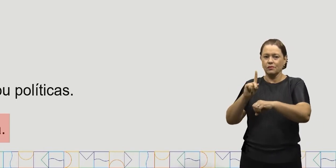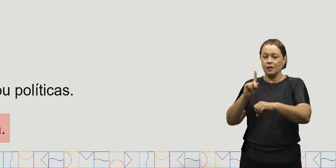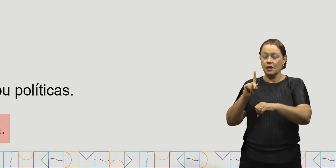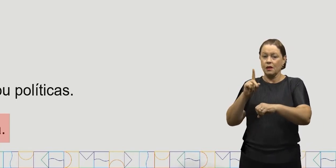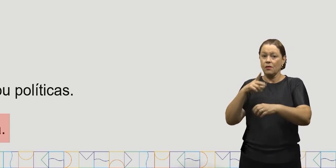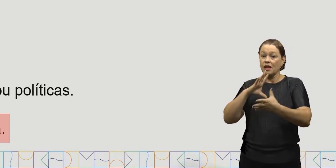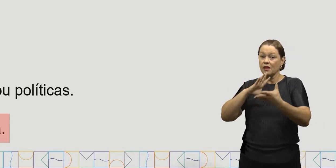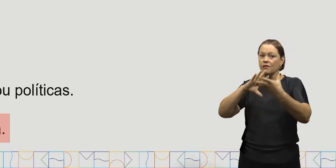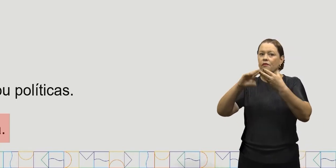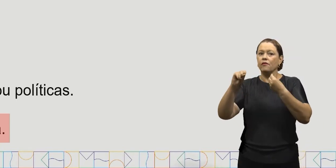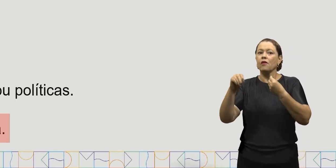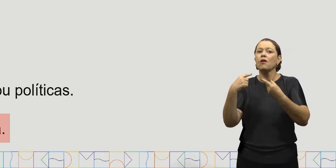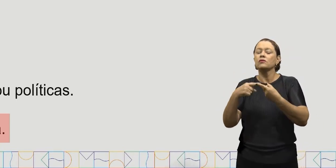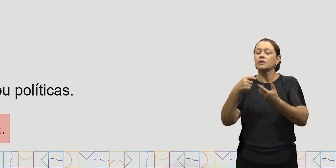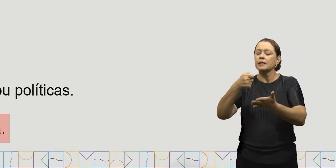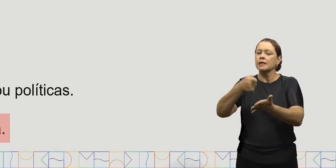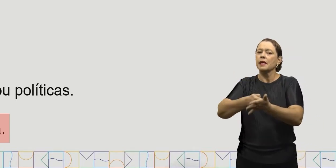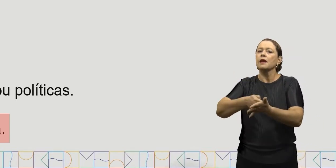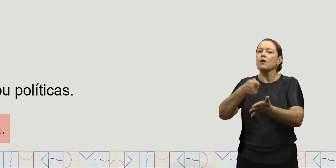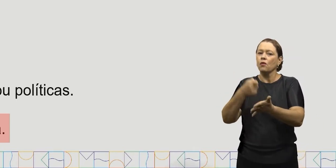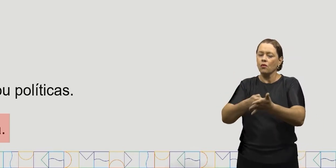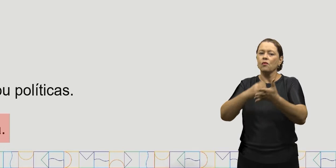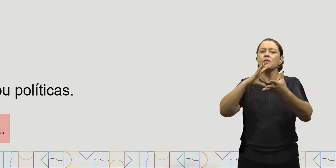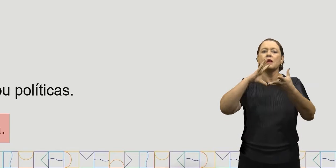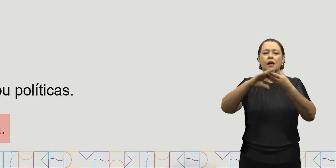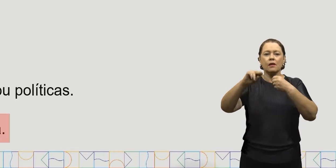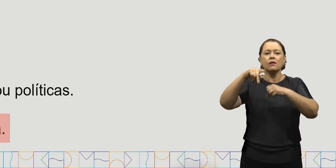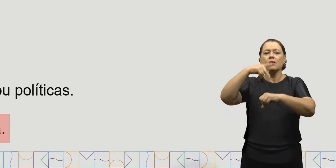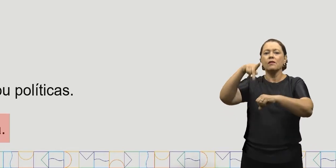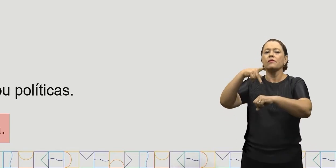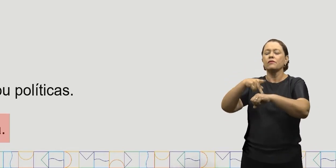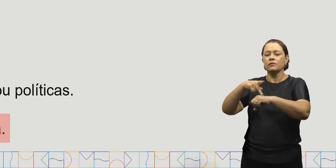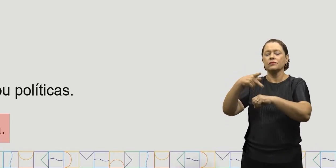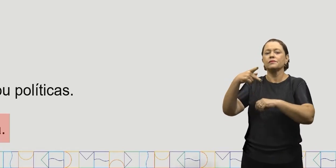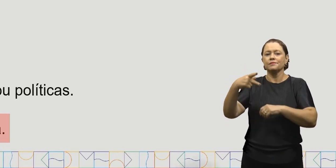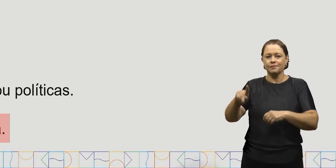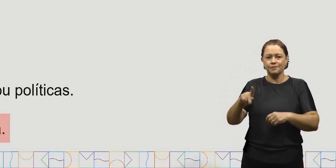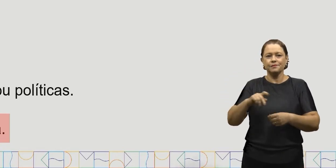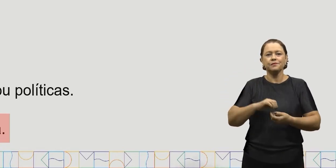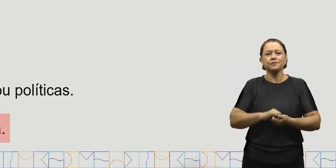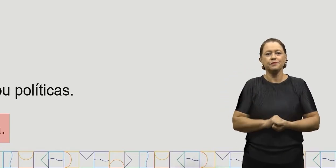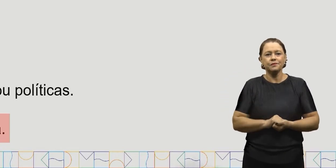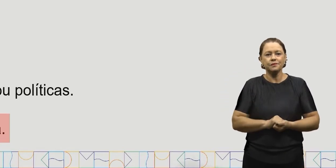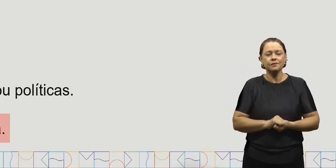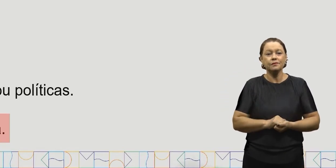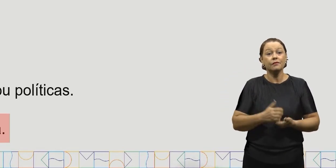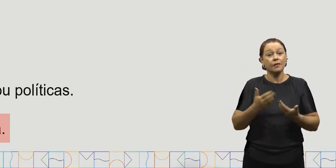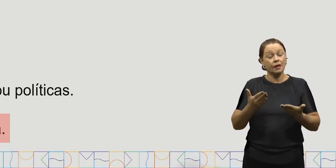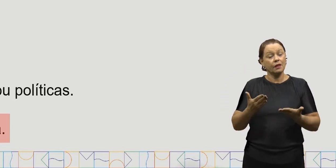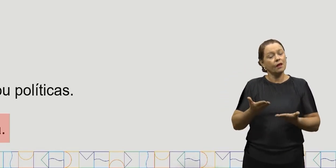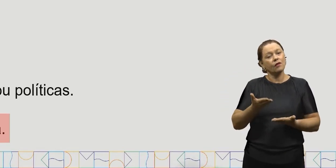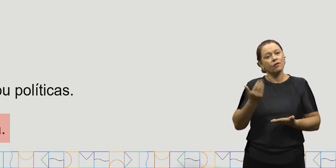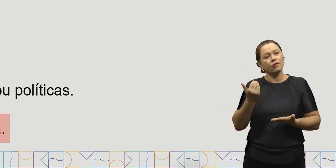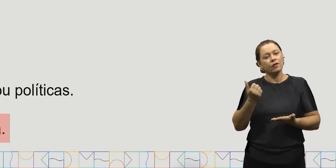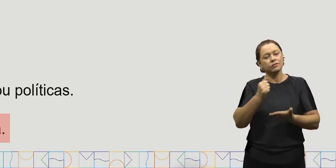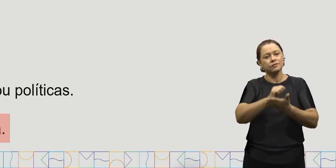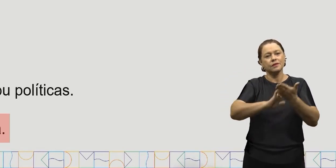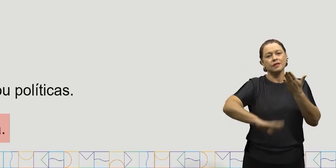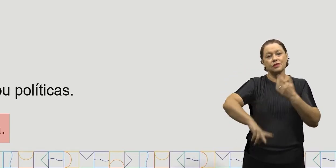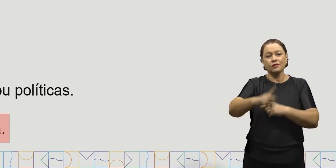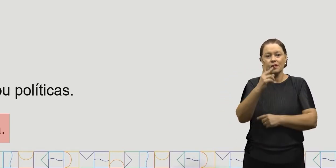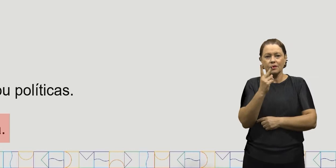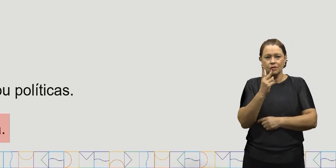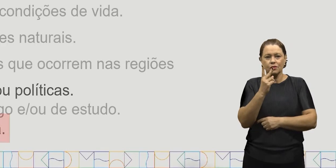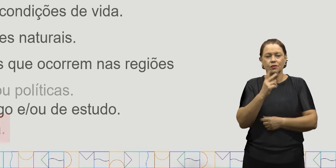sai, infelizmente, porque se vê obrigado e forçado a sair de seu país de origem. Muito bem, vamos agora à